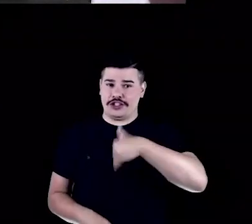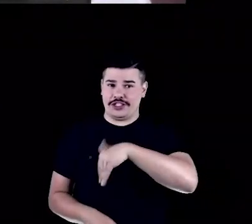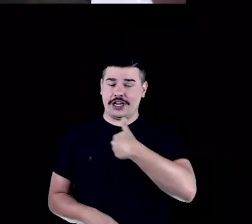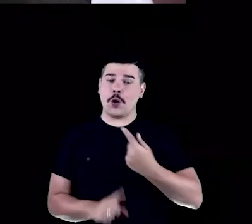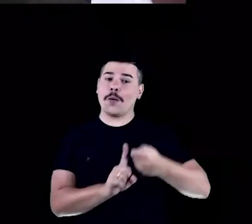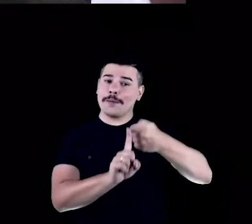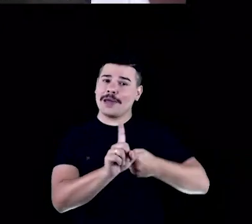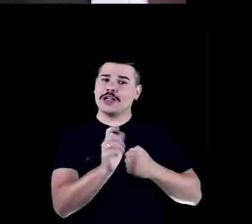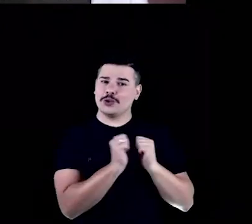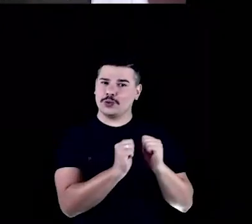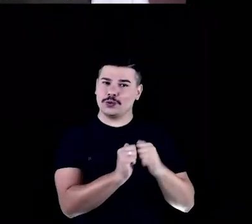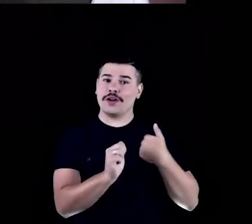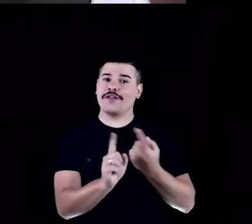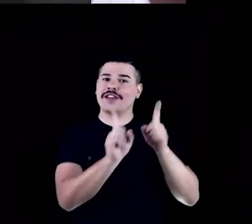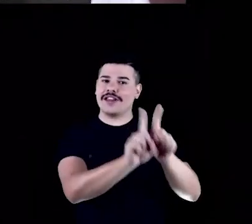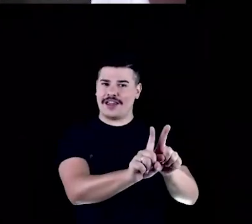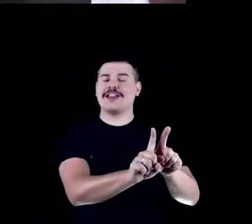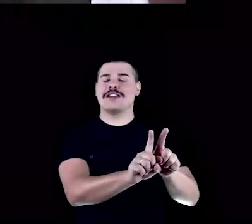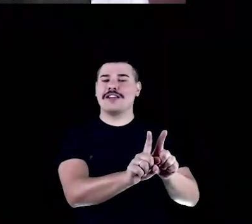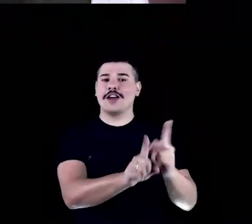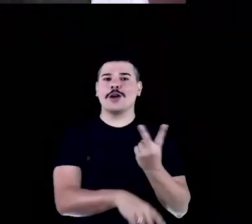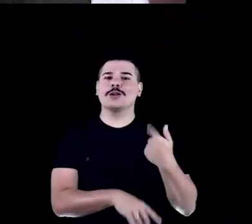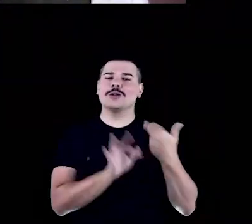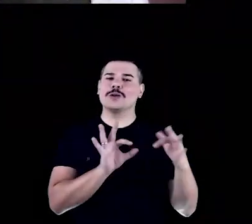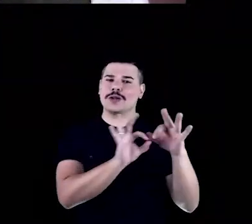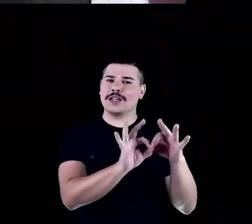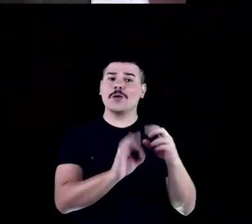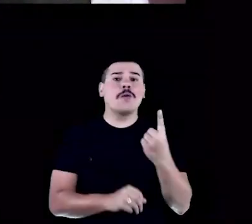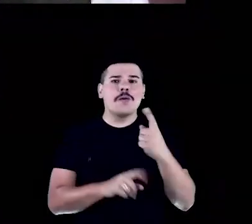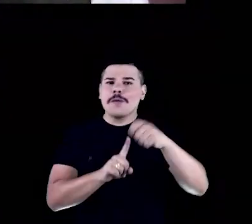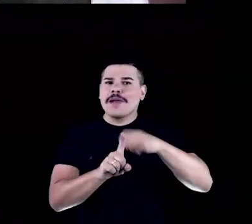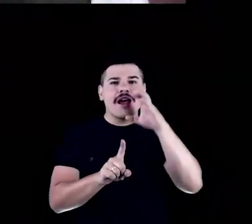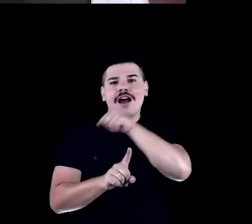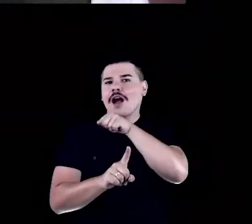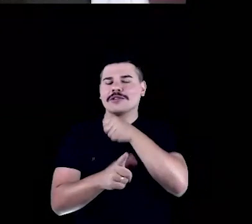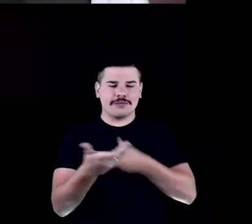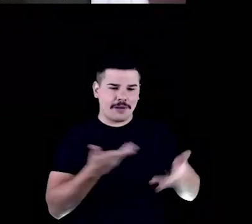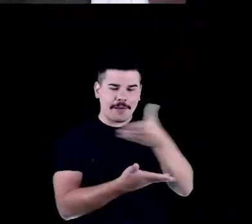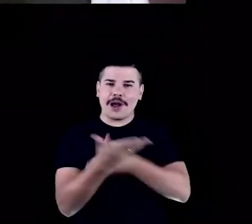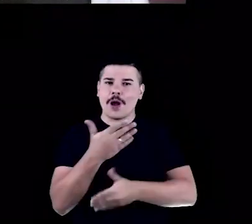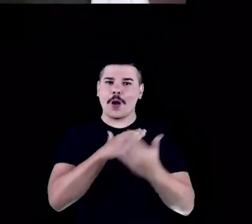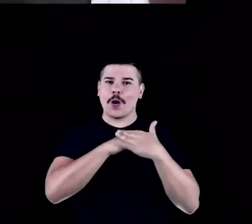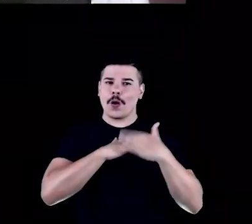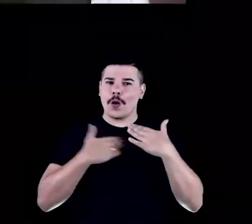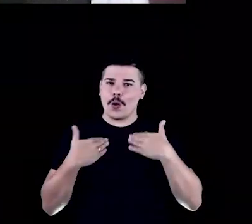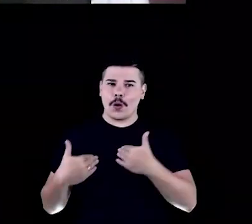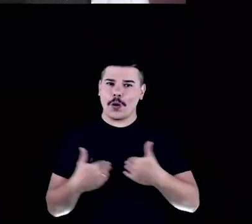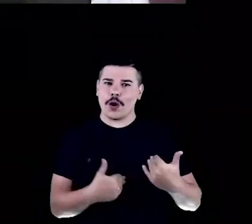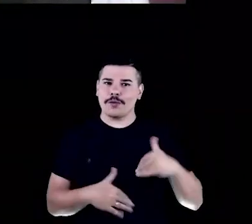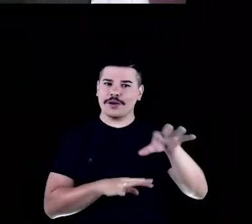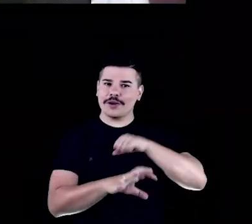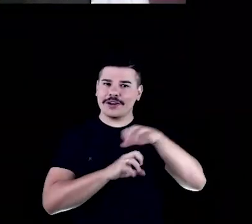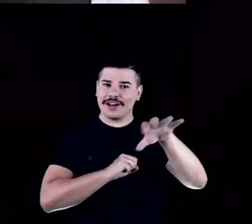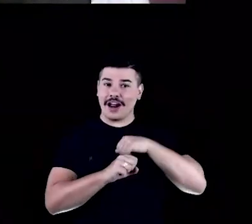A gente nunca tinha se visto. A gente fez essa residência, uniram nós dois, e a gente tinha um mês para pré-fragmentação do corpo no trabalho